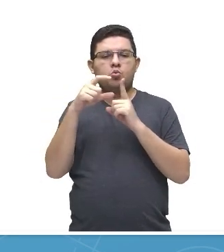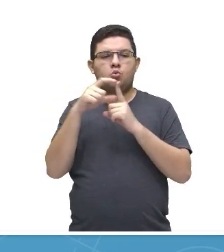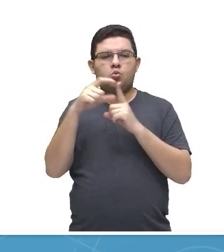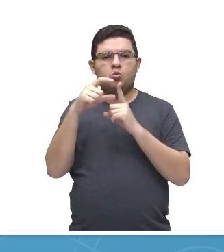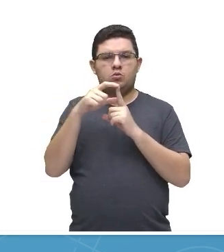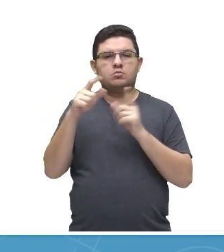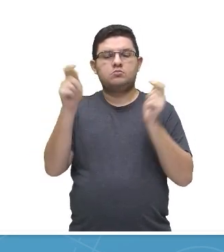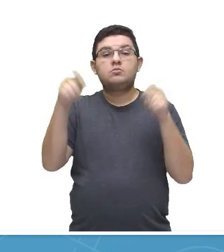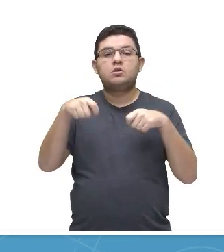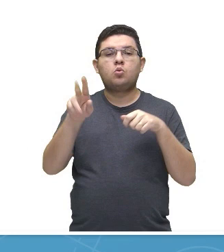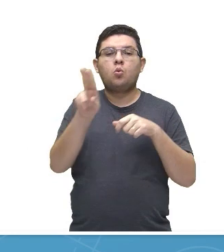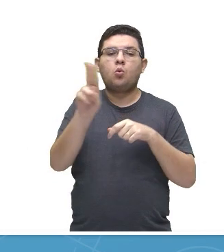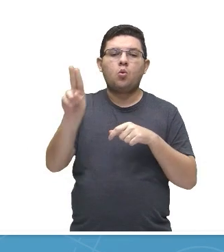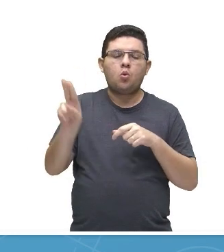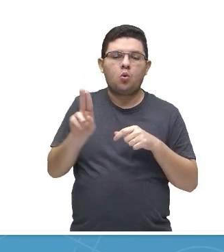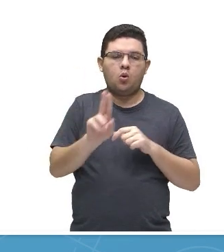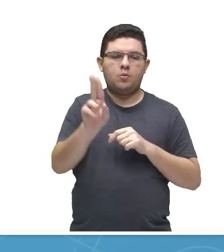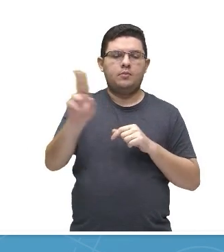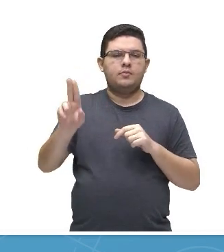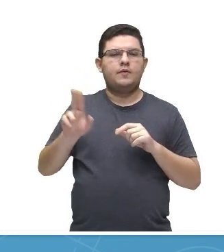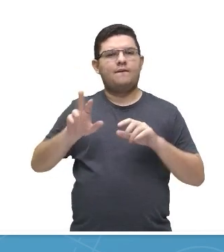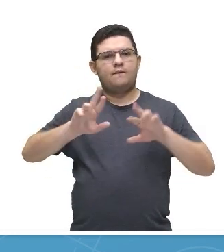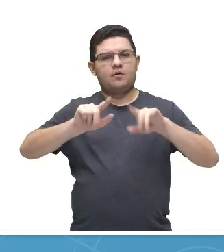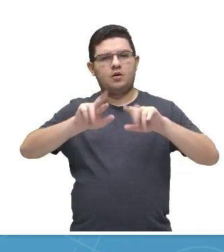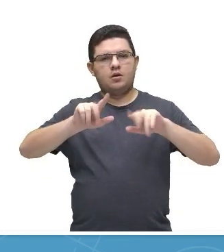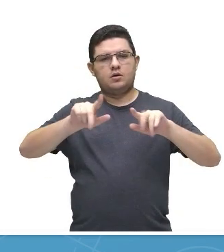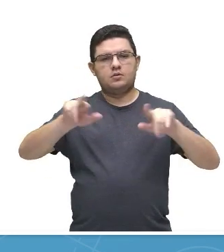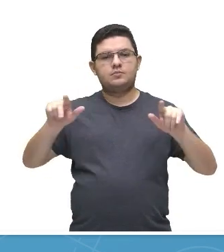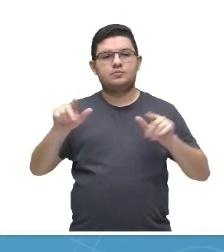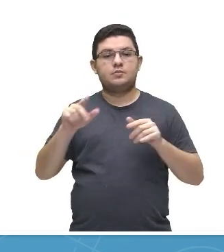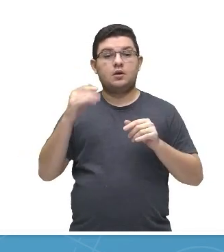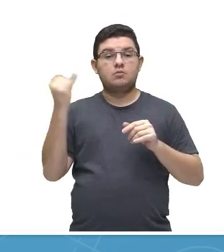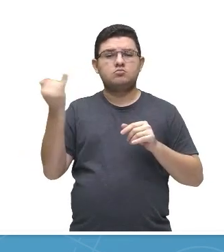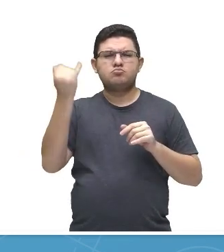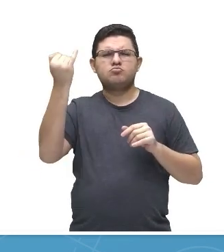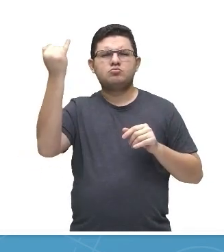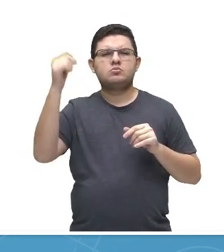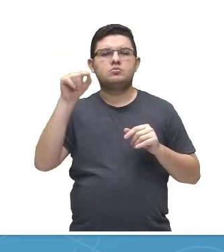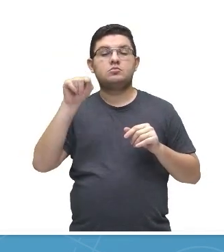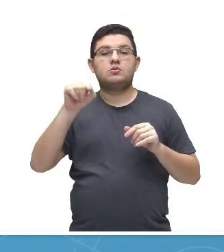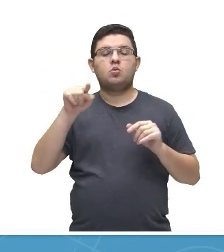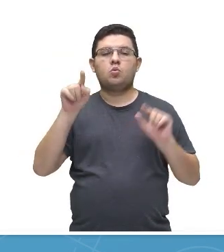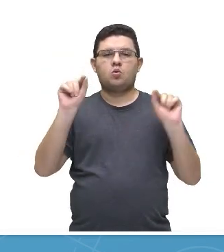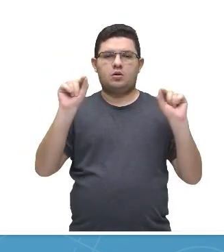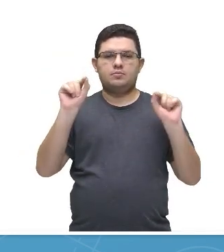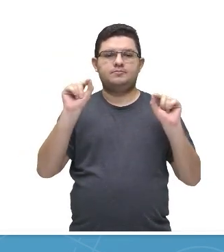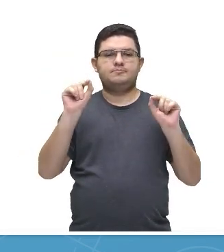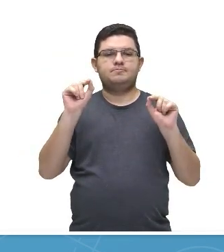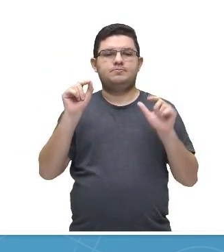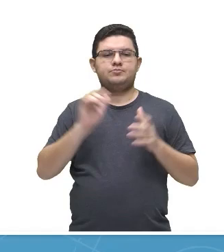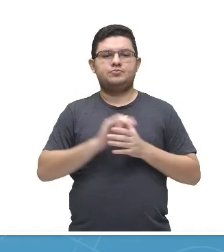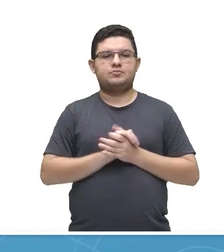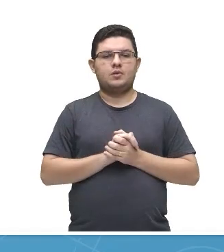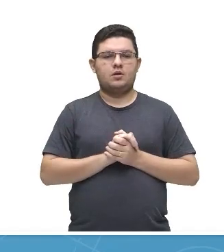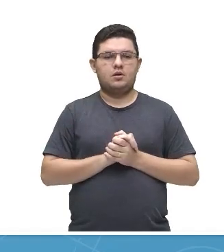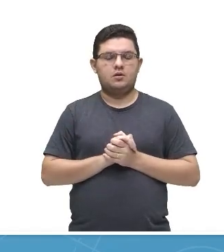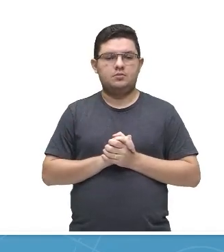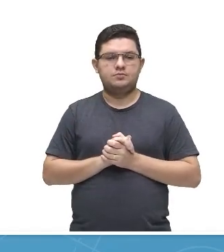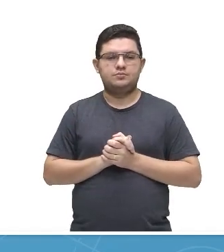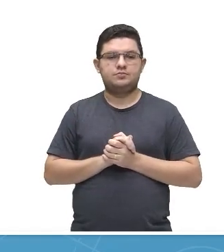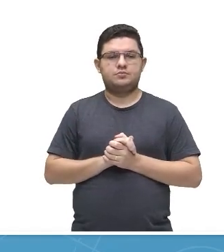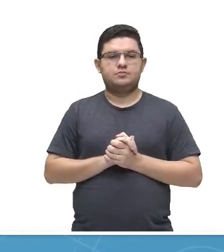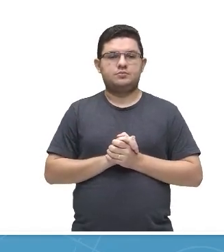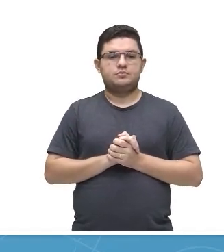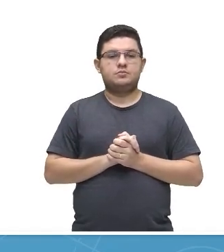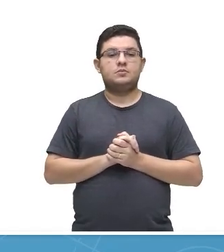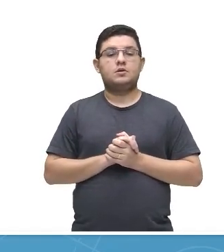os seres, certo? Vai nomear os seres e ele é muito importante. Por que que é importante? Porque eu